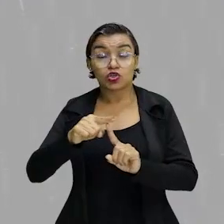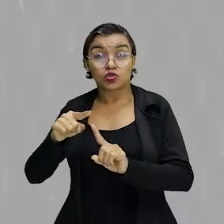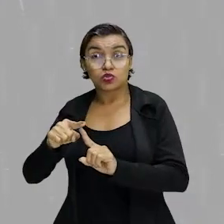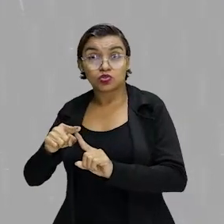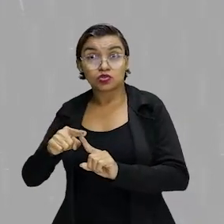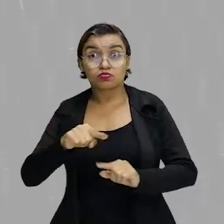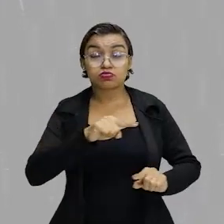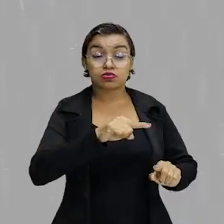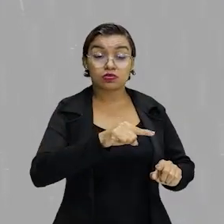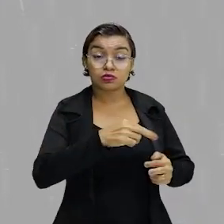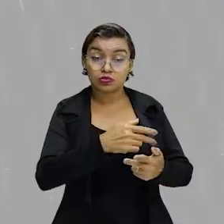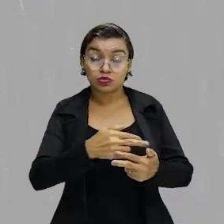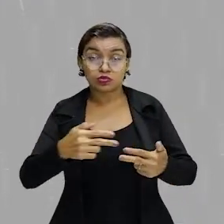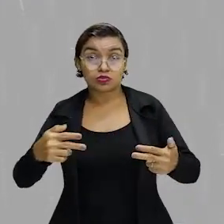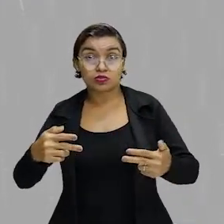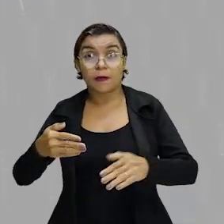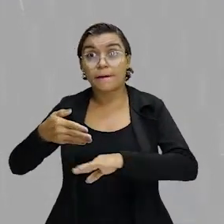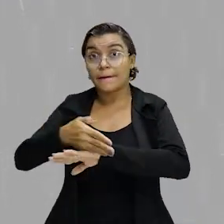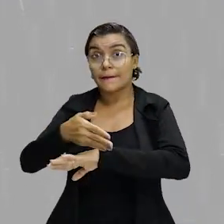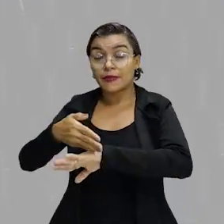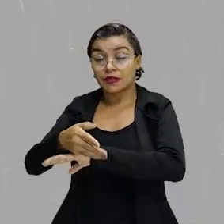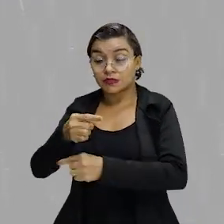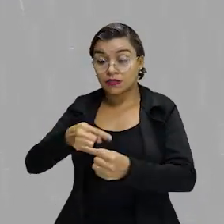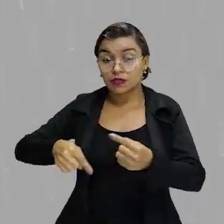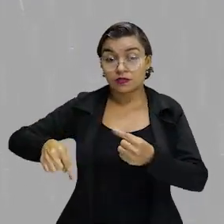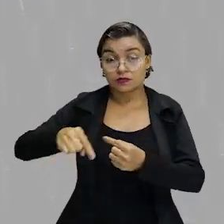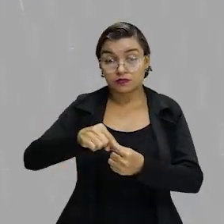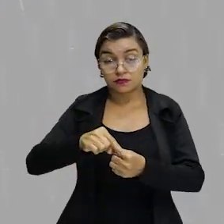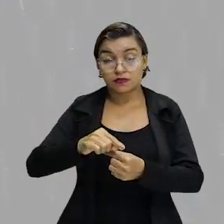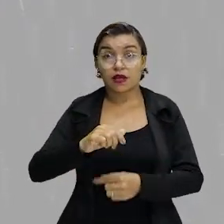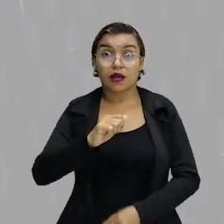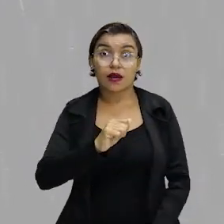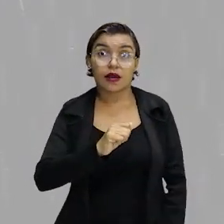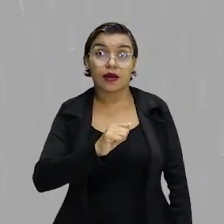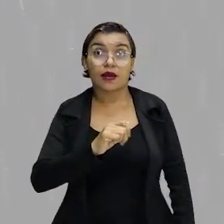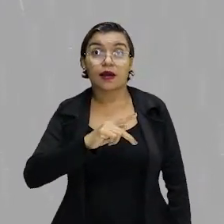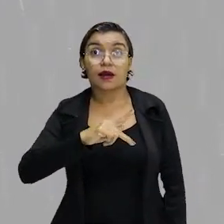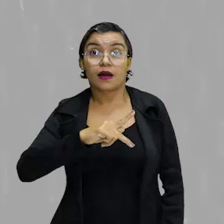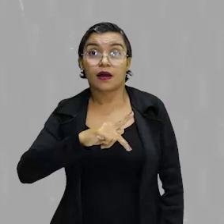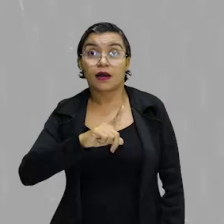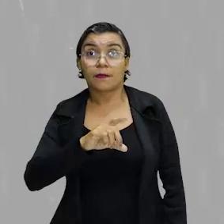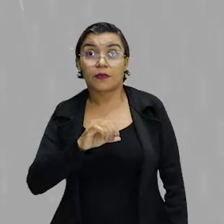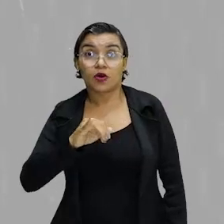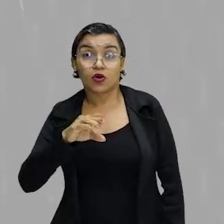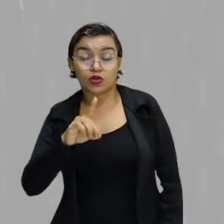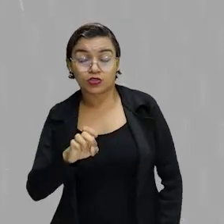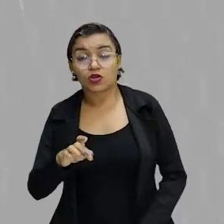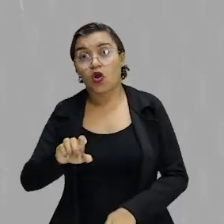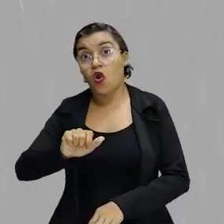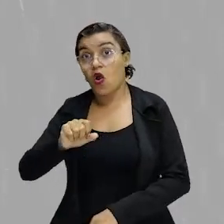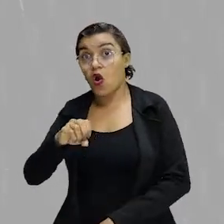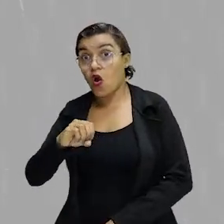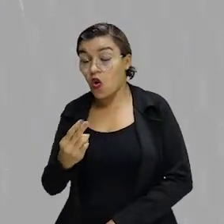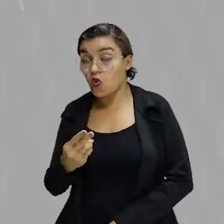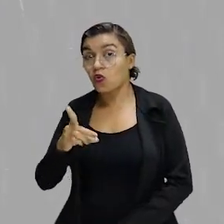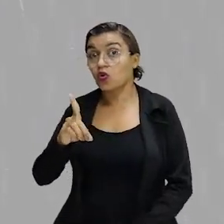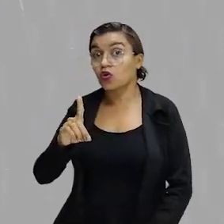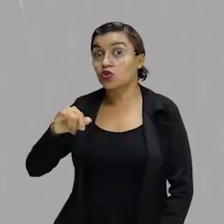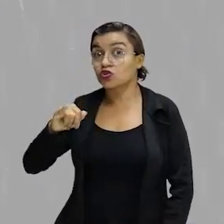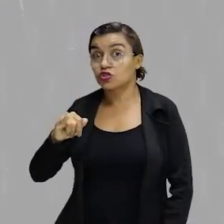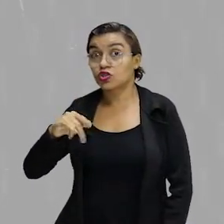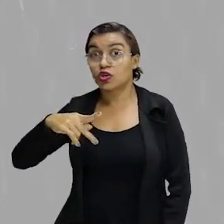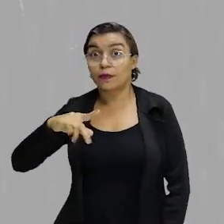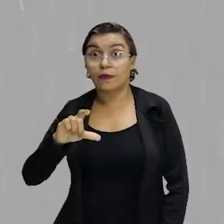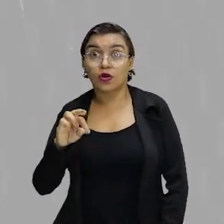presentes no ciclo, que podem ser haploides ou diploides, ou seja, eles levam em consideração